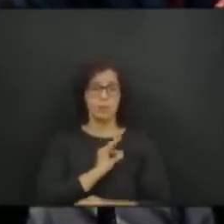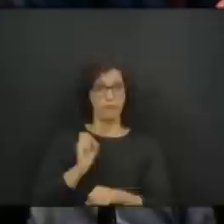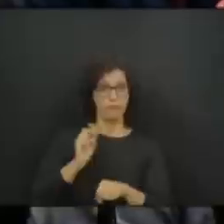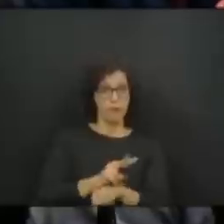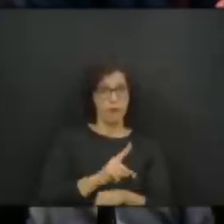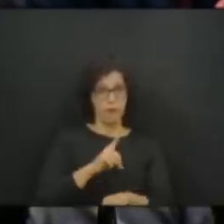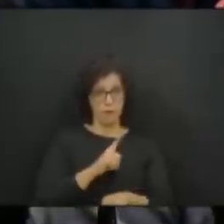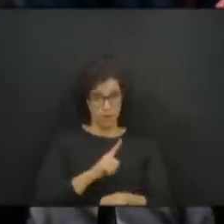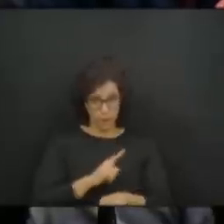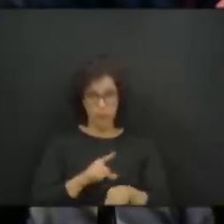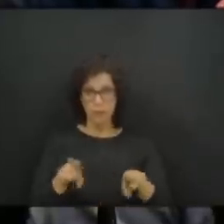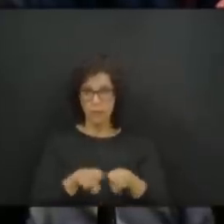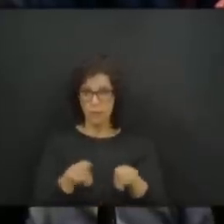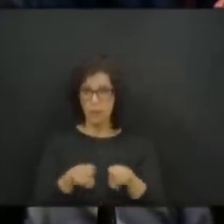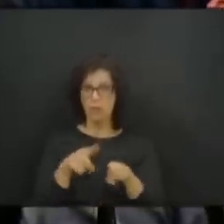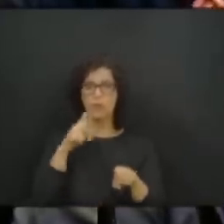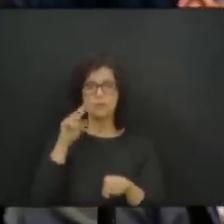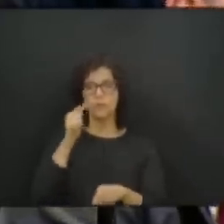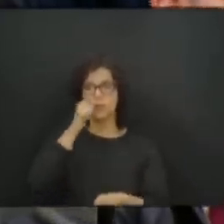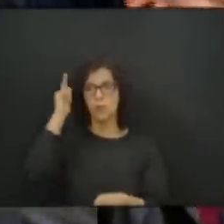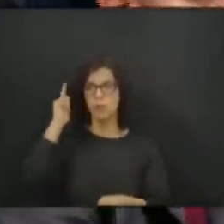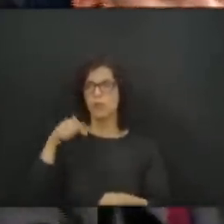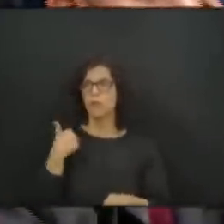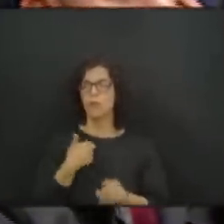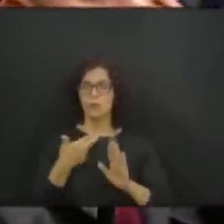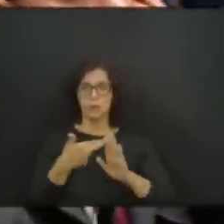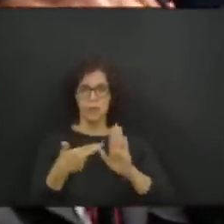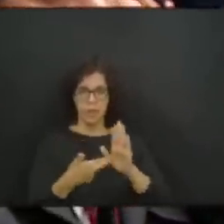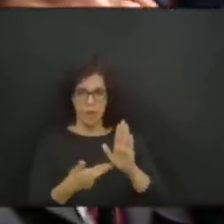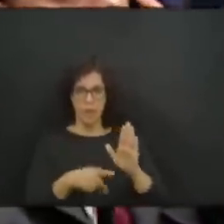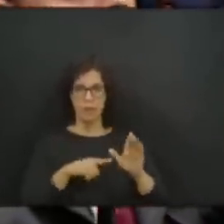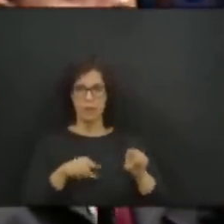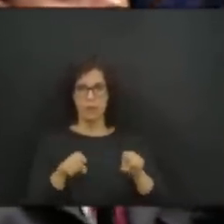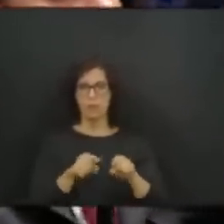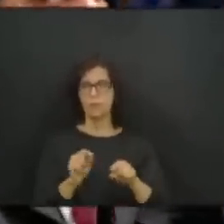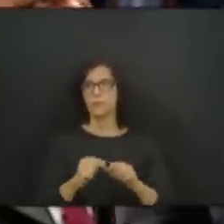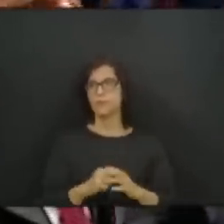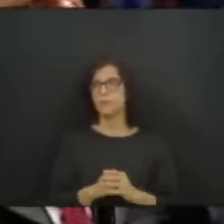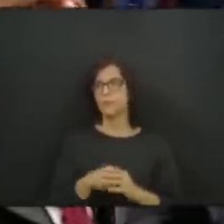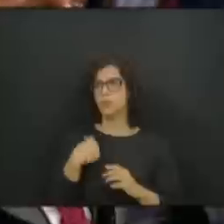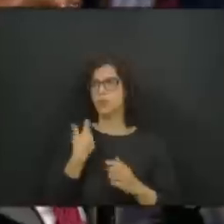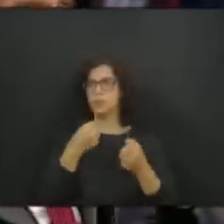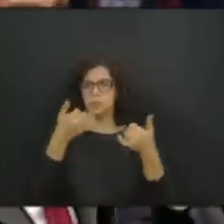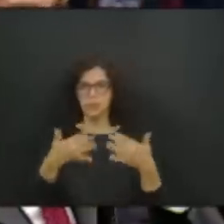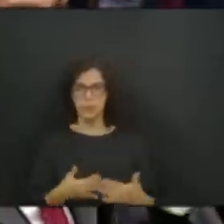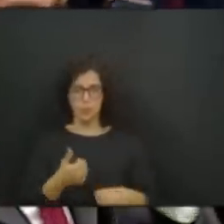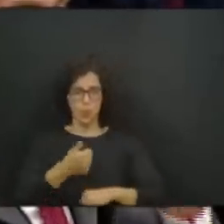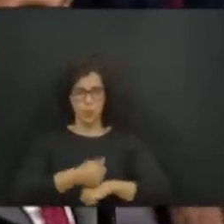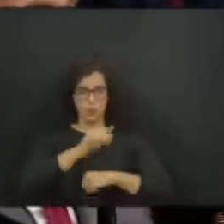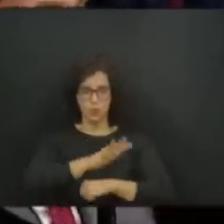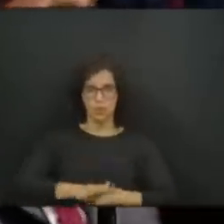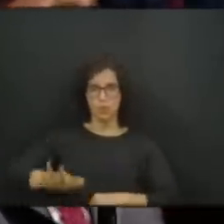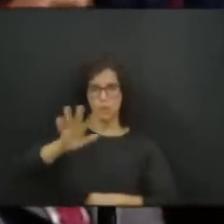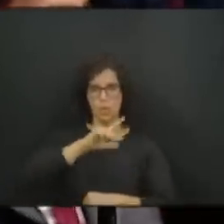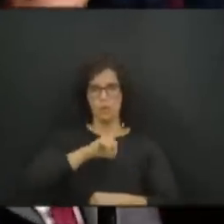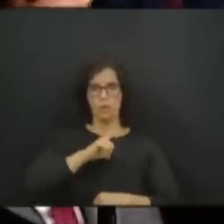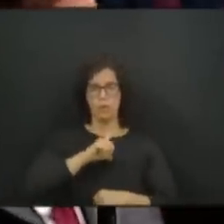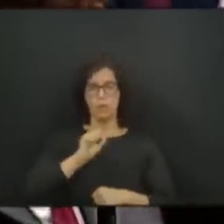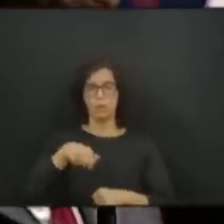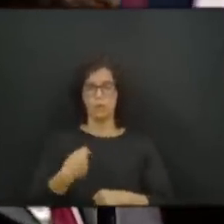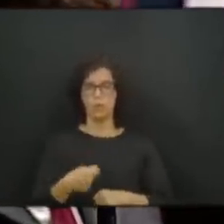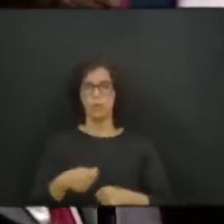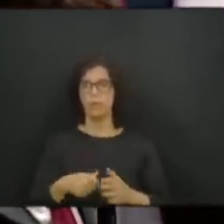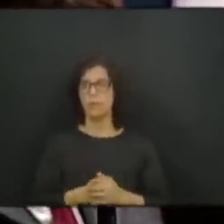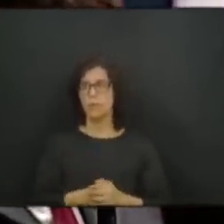além disso somamos de tarô amarele as regras que seriam colocadas pelo comando geral em relação a